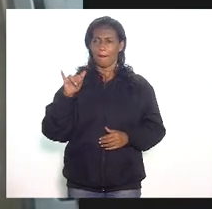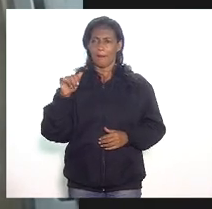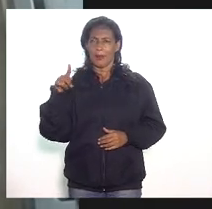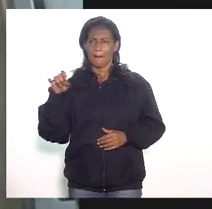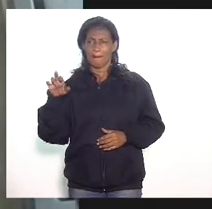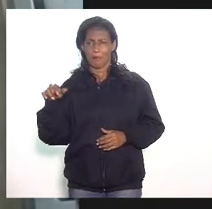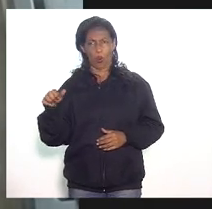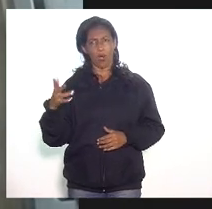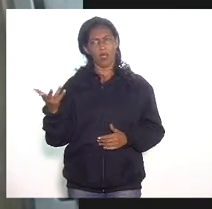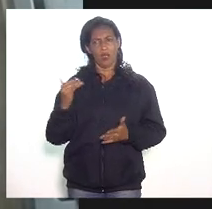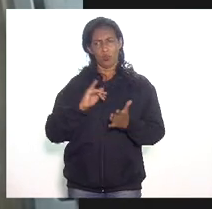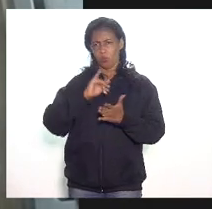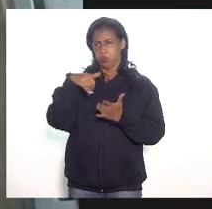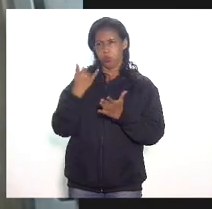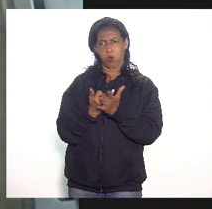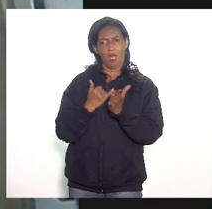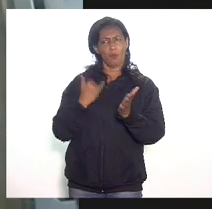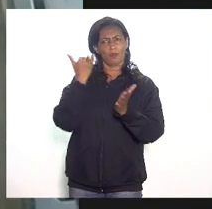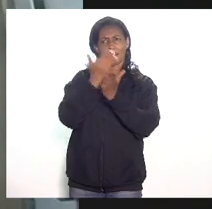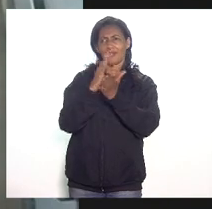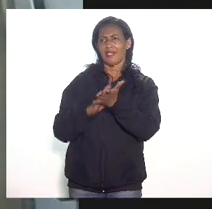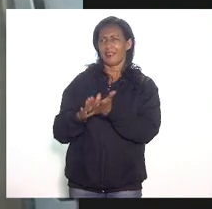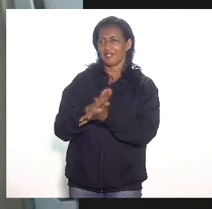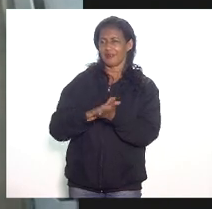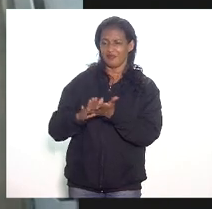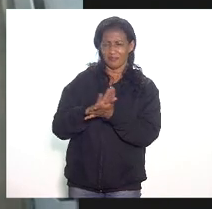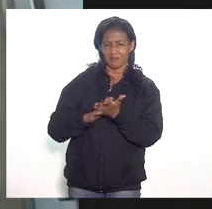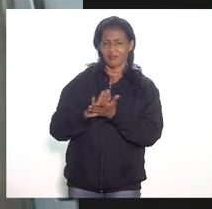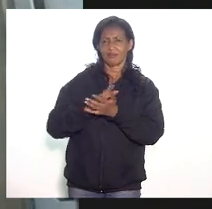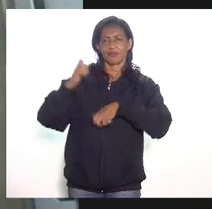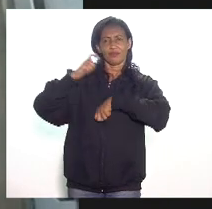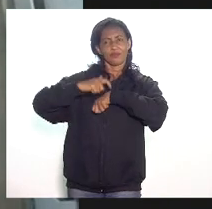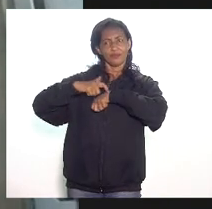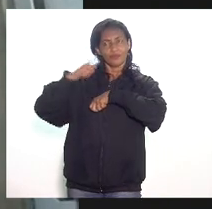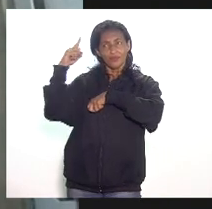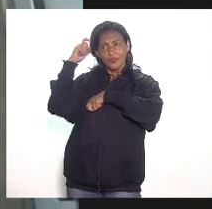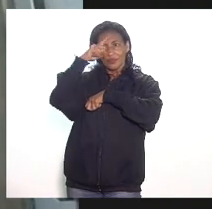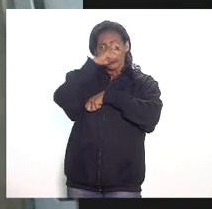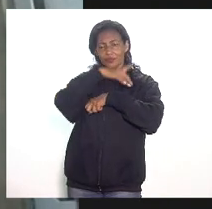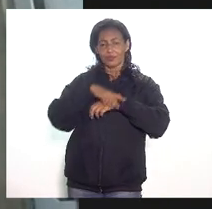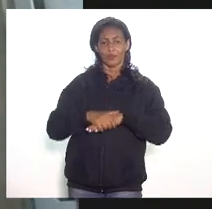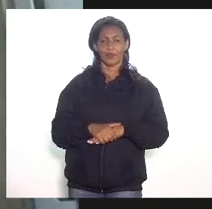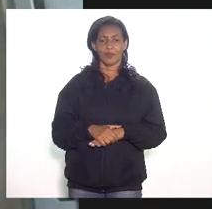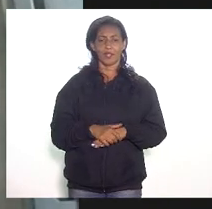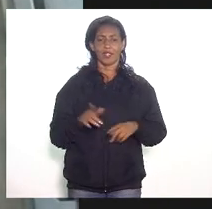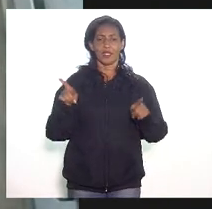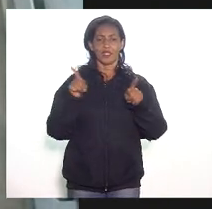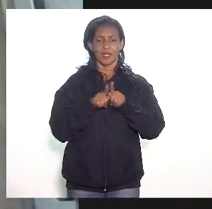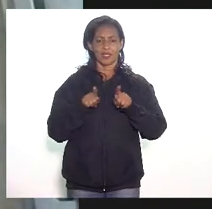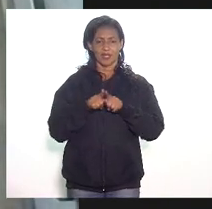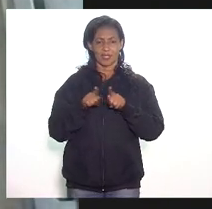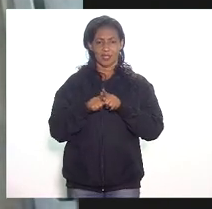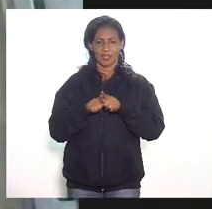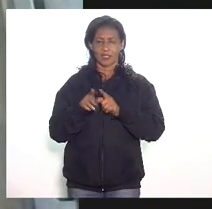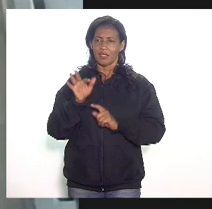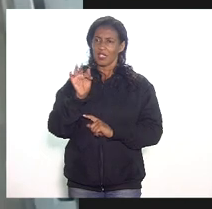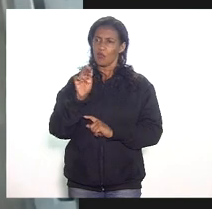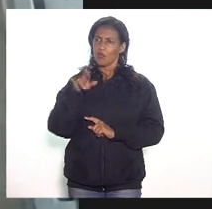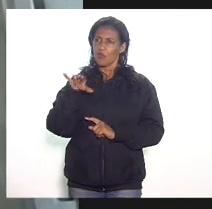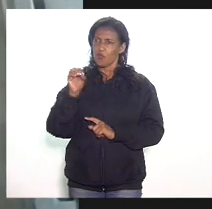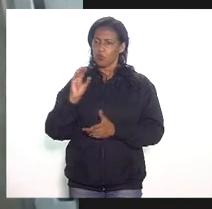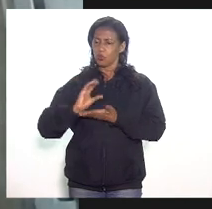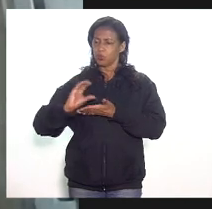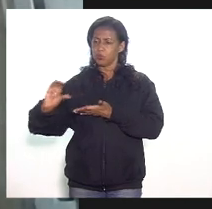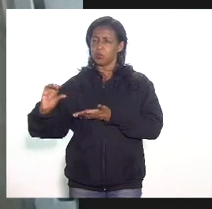Não é para aumentar as taxas num momento como esse, não ser num momento de dificuldade. E aproveitar, deputada Nandesiliano, já que existe o fundo do judiciário,